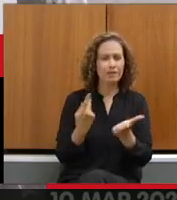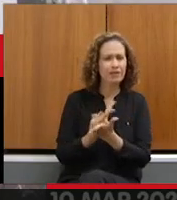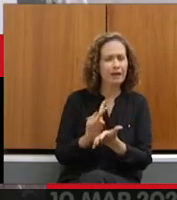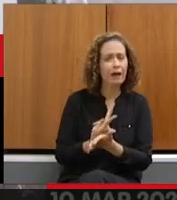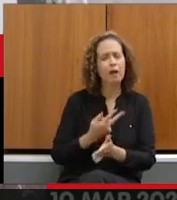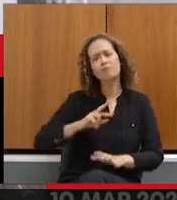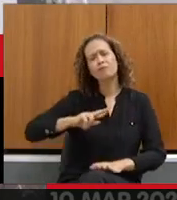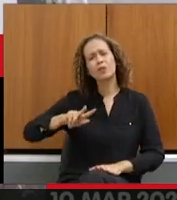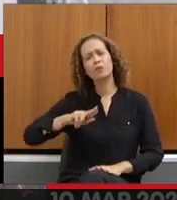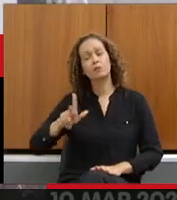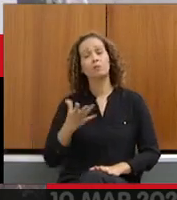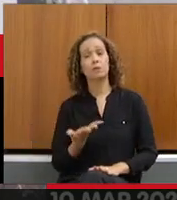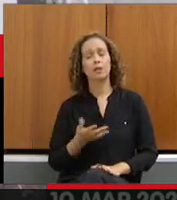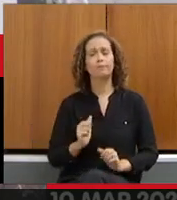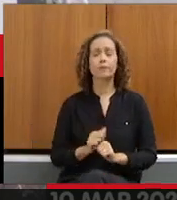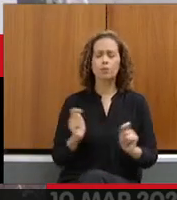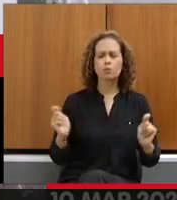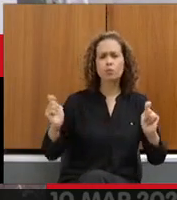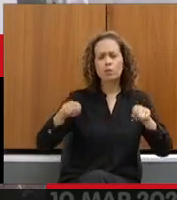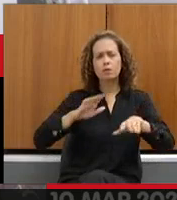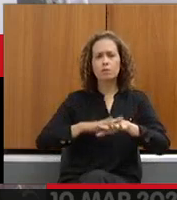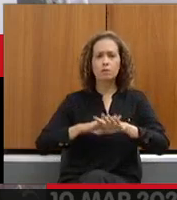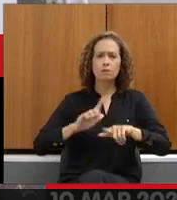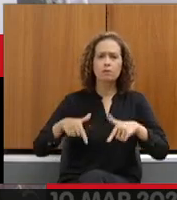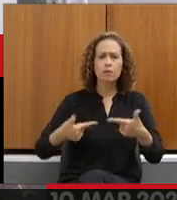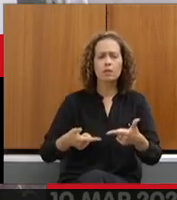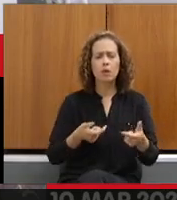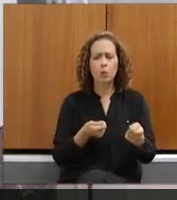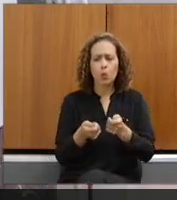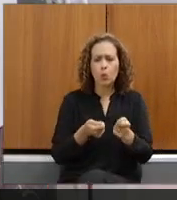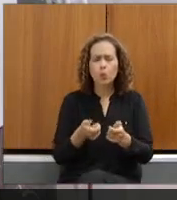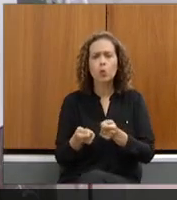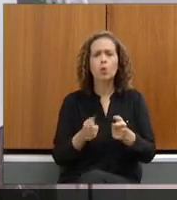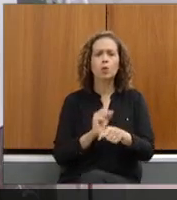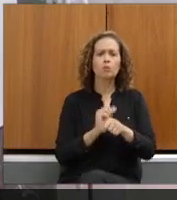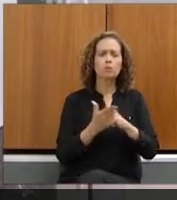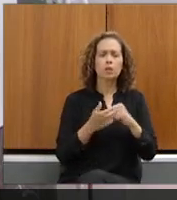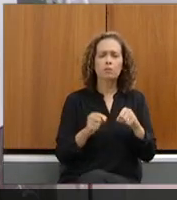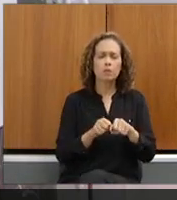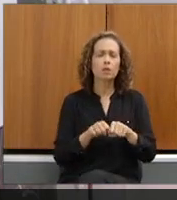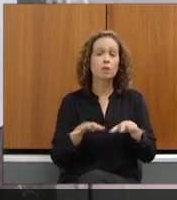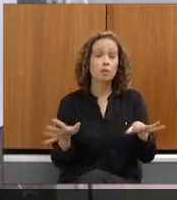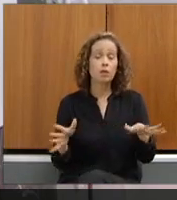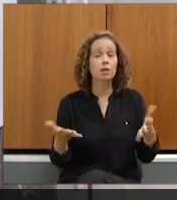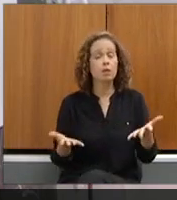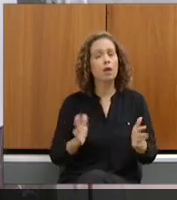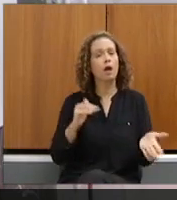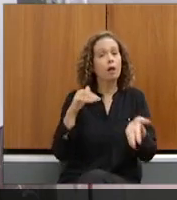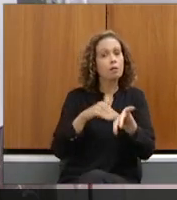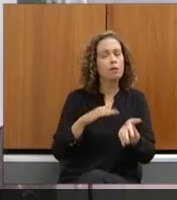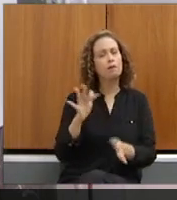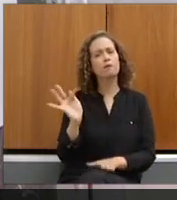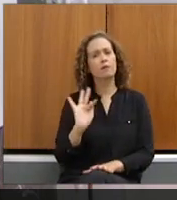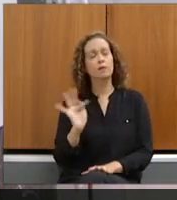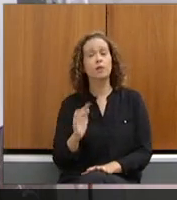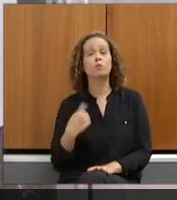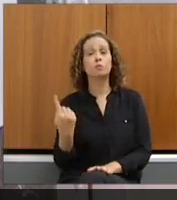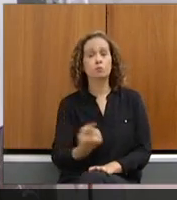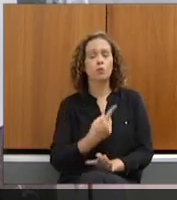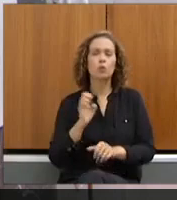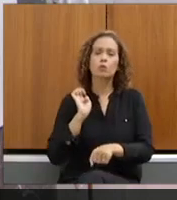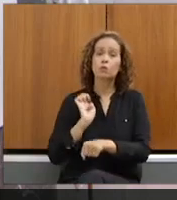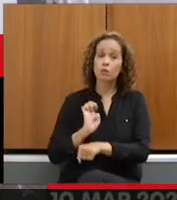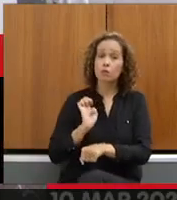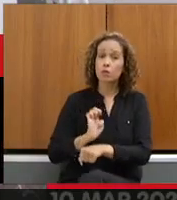errado assim até então tenta tu que era possível se fazer no controle da epidemia e até Fevereiro nós éramos o estado